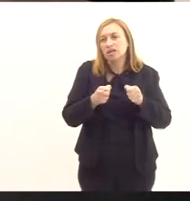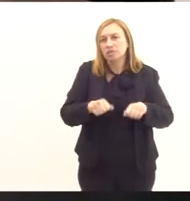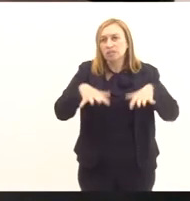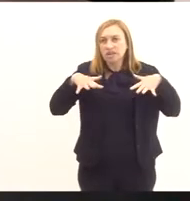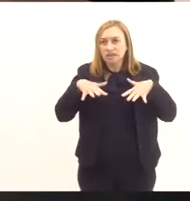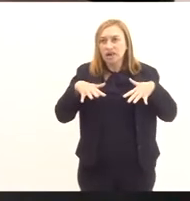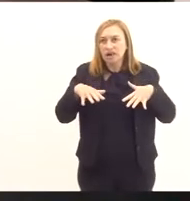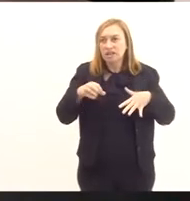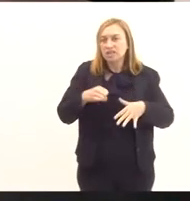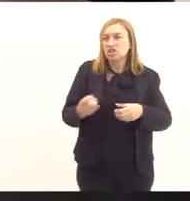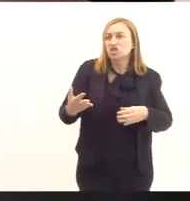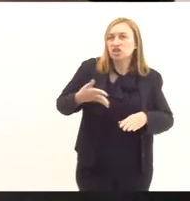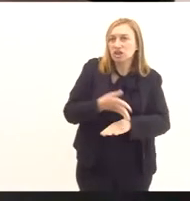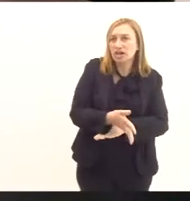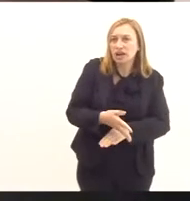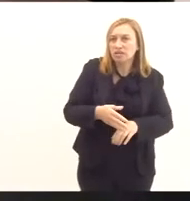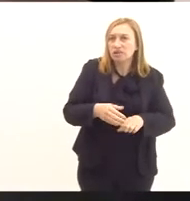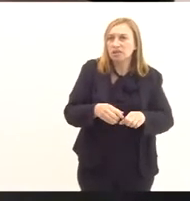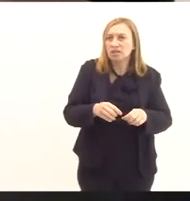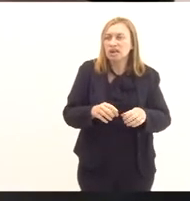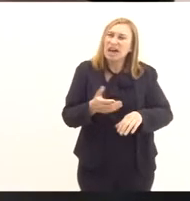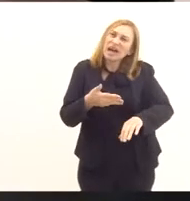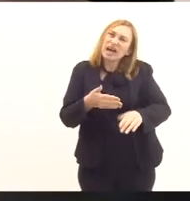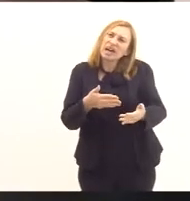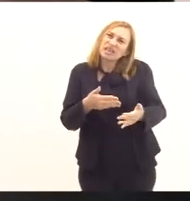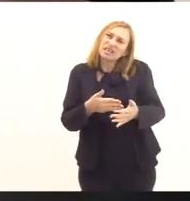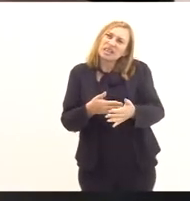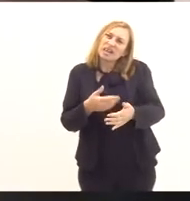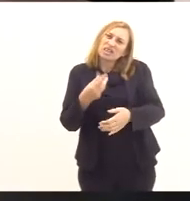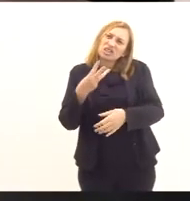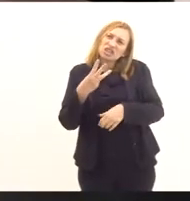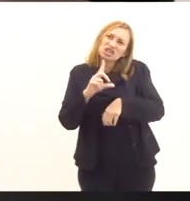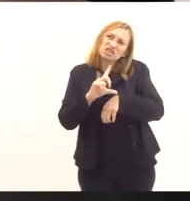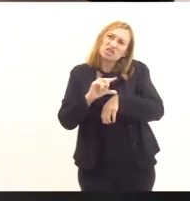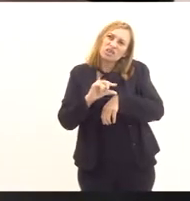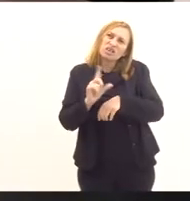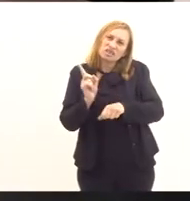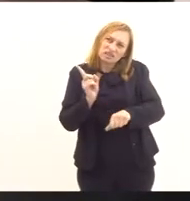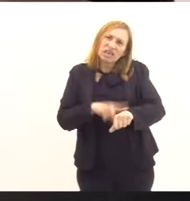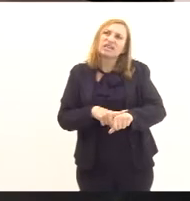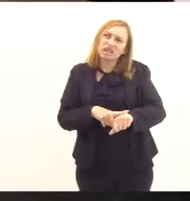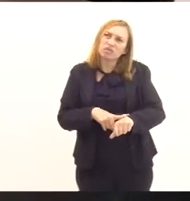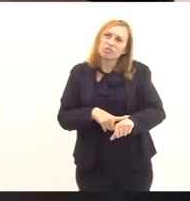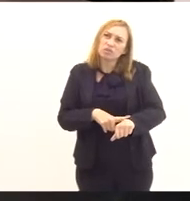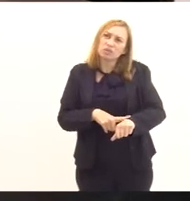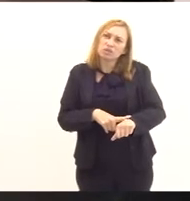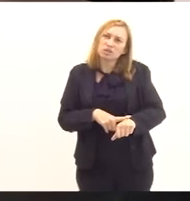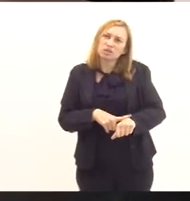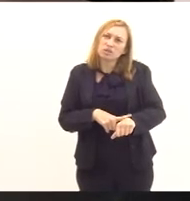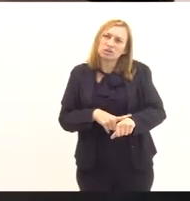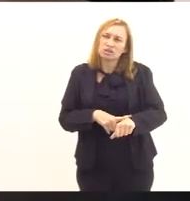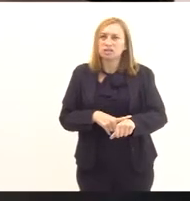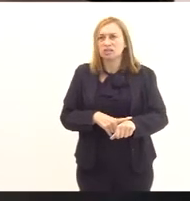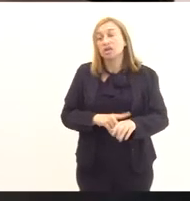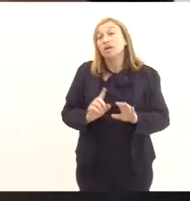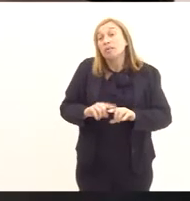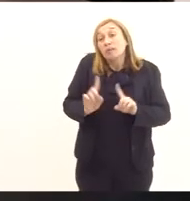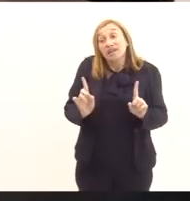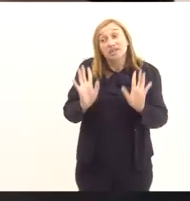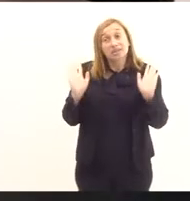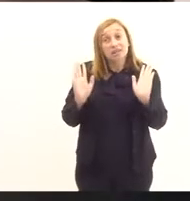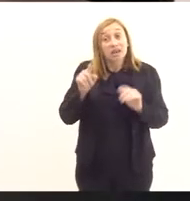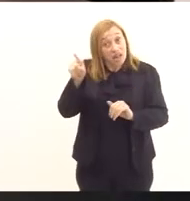trabalho nós já estaremos aqui não mas até as três horas dá tempo 10 três horas dá tempo a sessão vai enfim